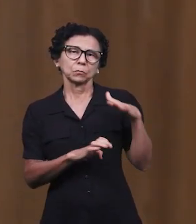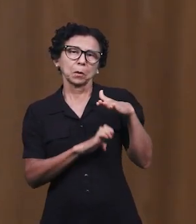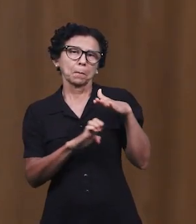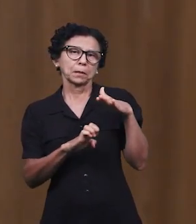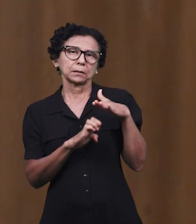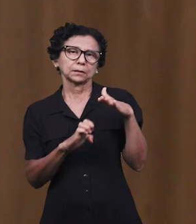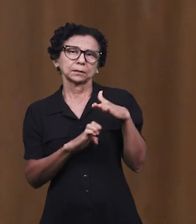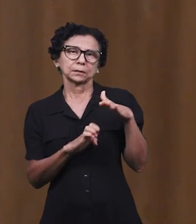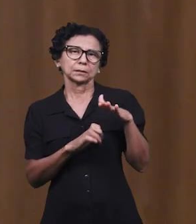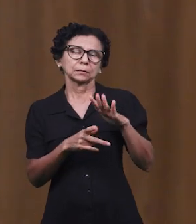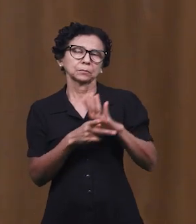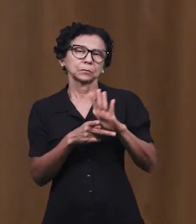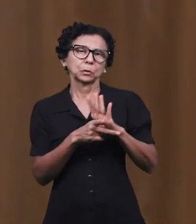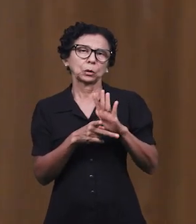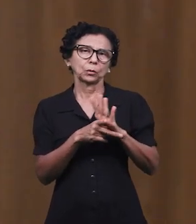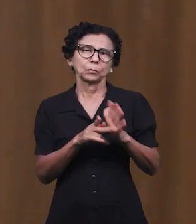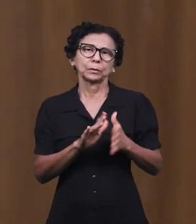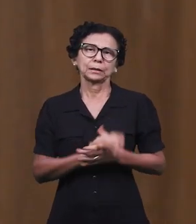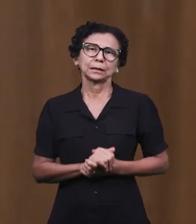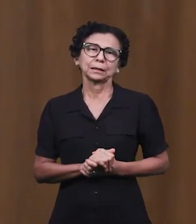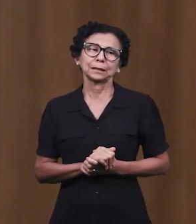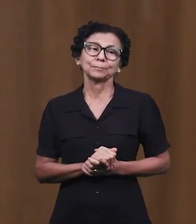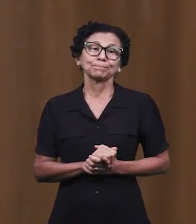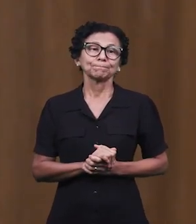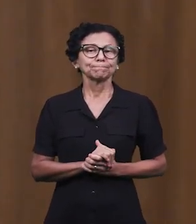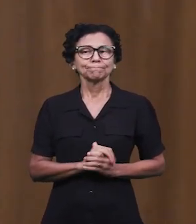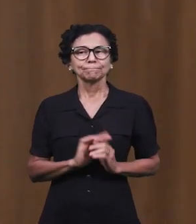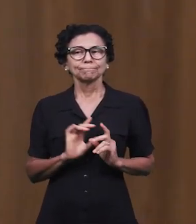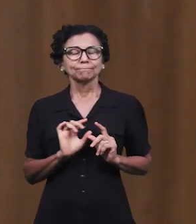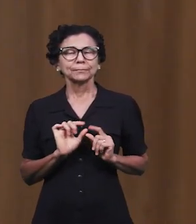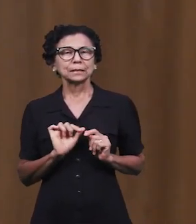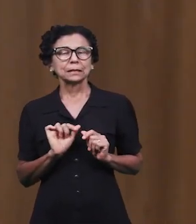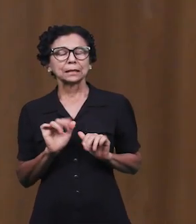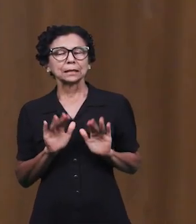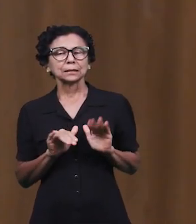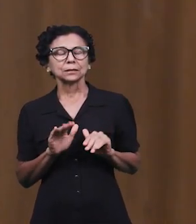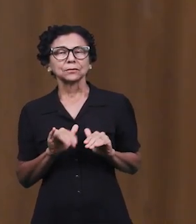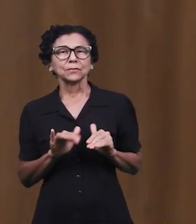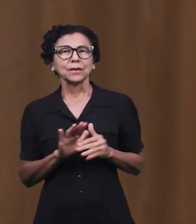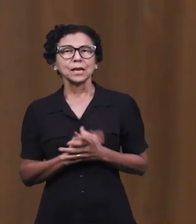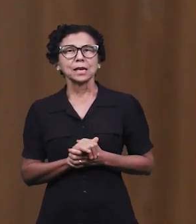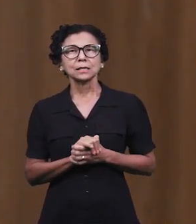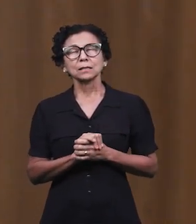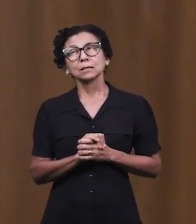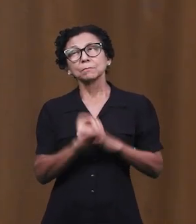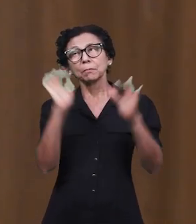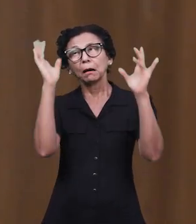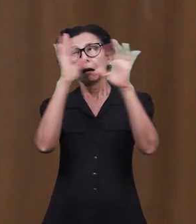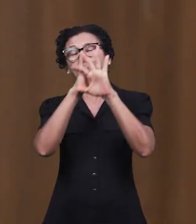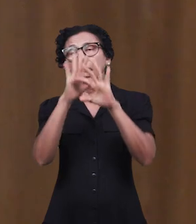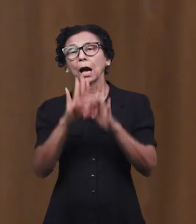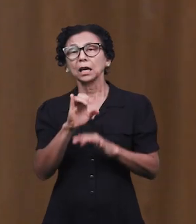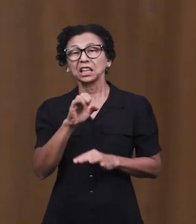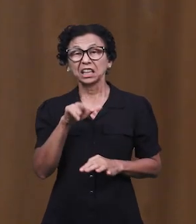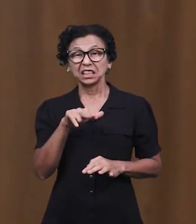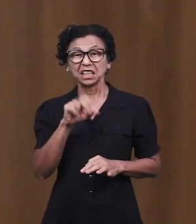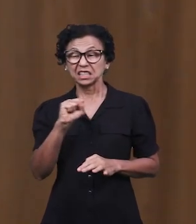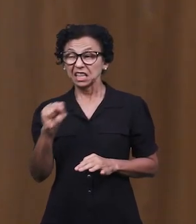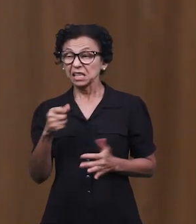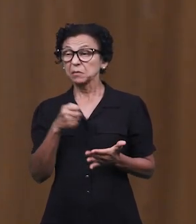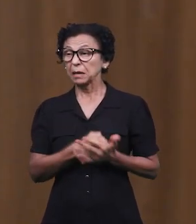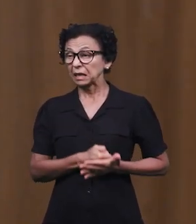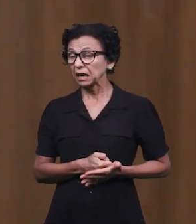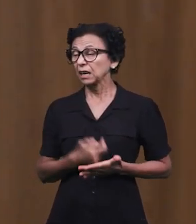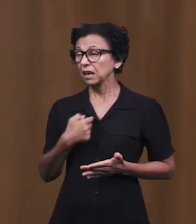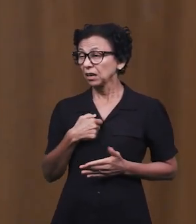renda, não se dá conta, assim, não se apercebe para pagar o INSS. Então, assim, precisa realizar